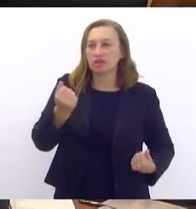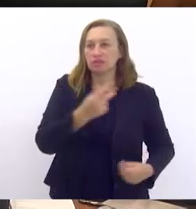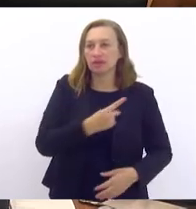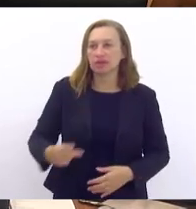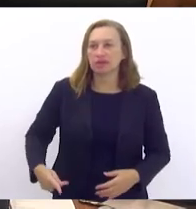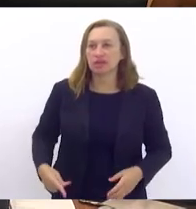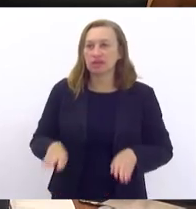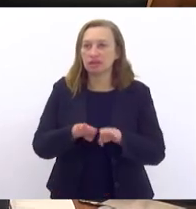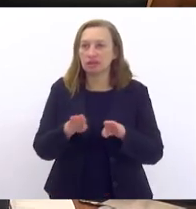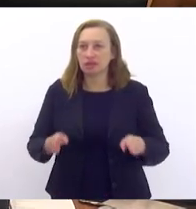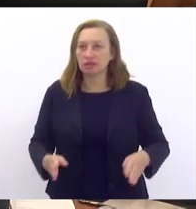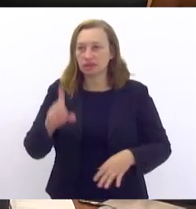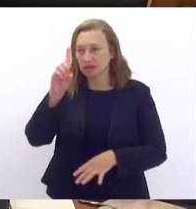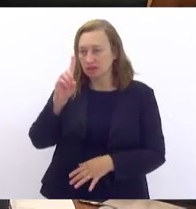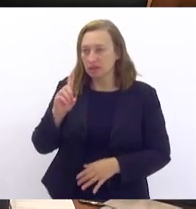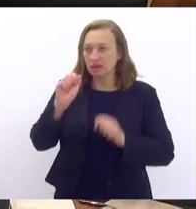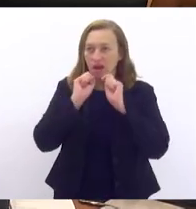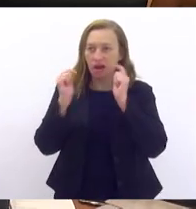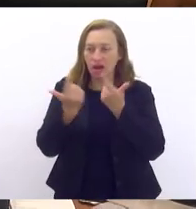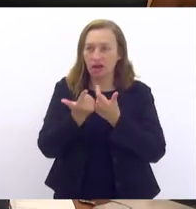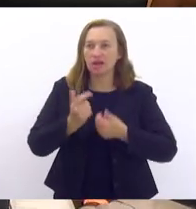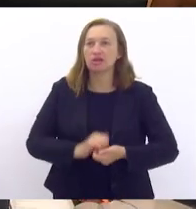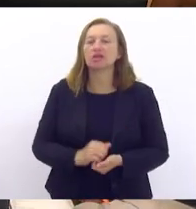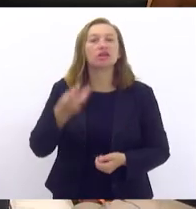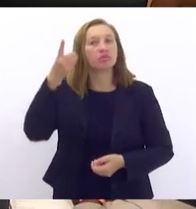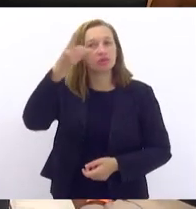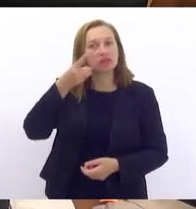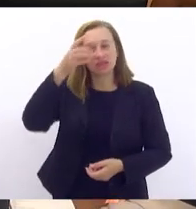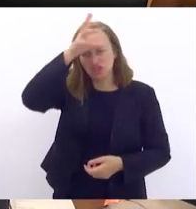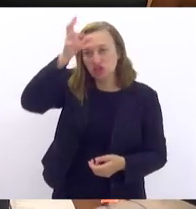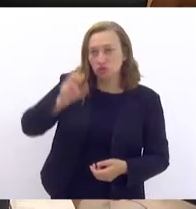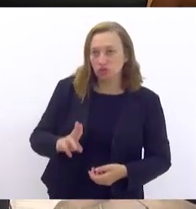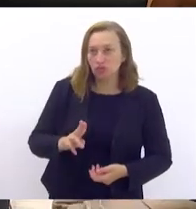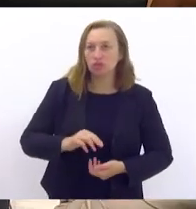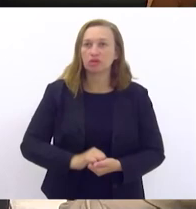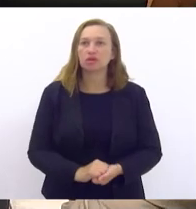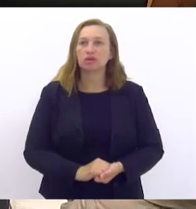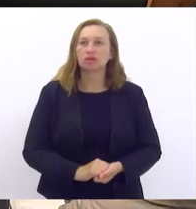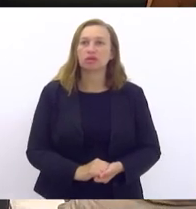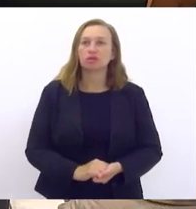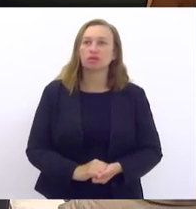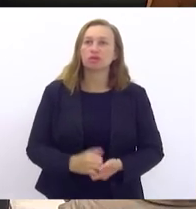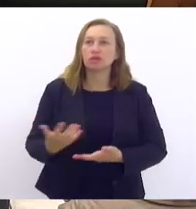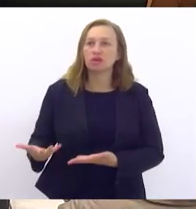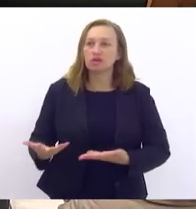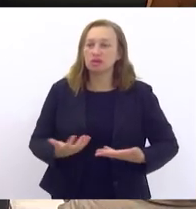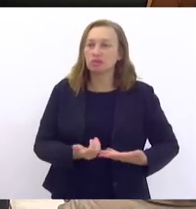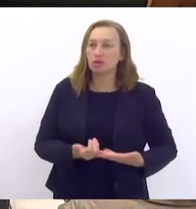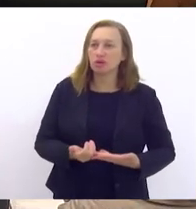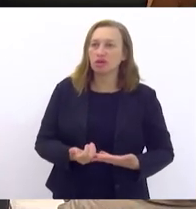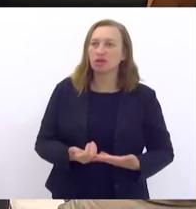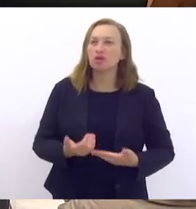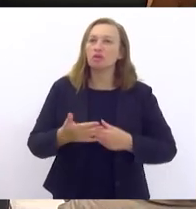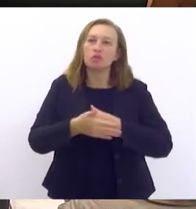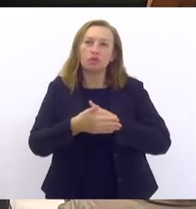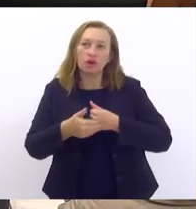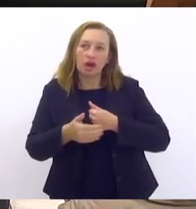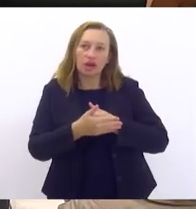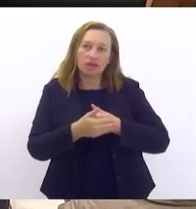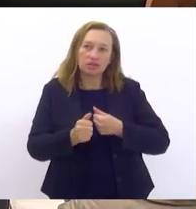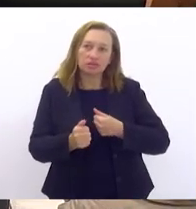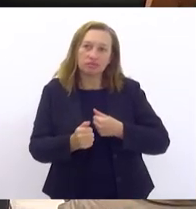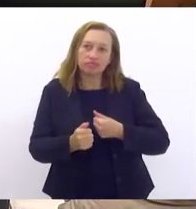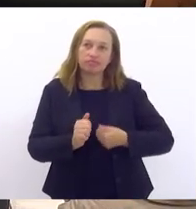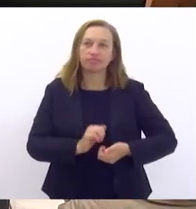diretora da alerj a deputada tia Ju que nos recebeu aqui com muito carinho e